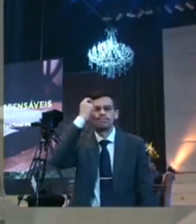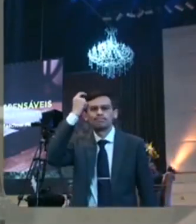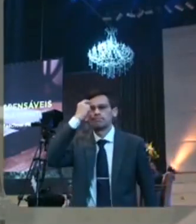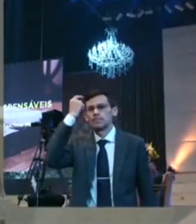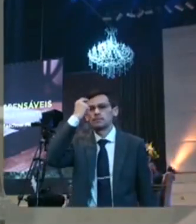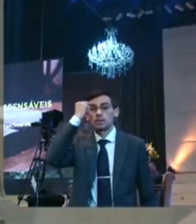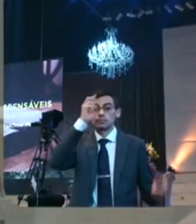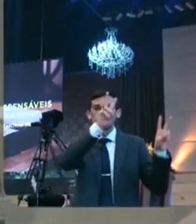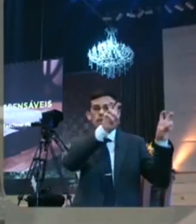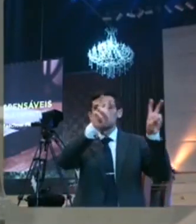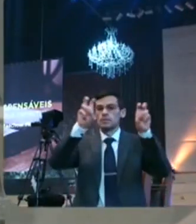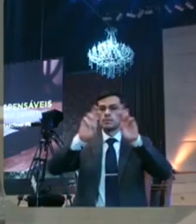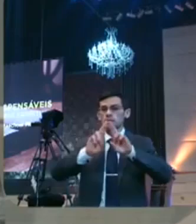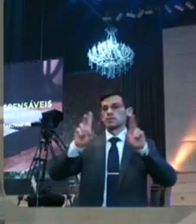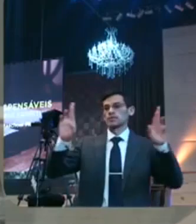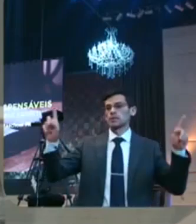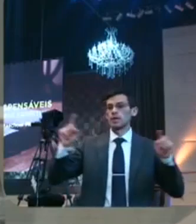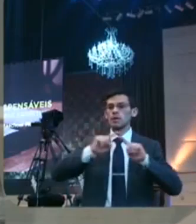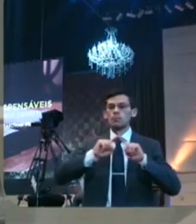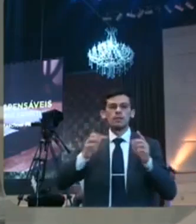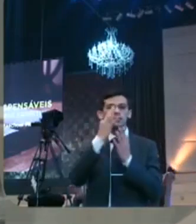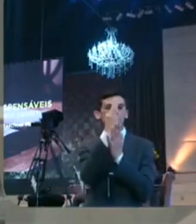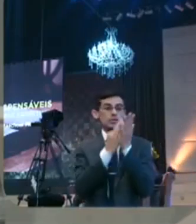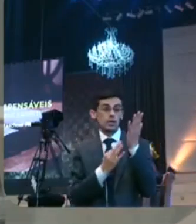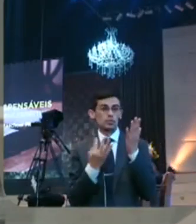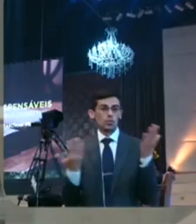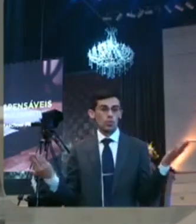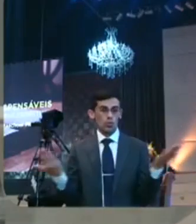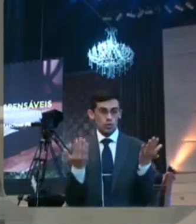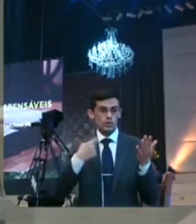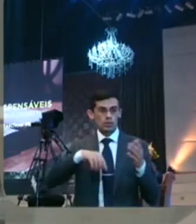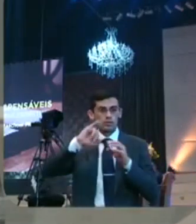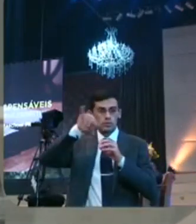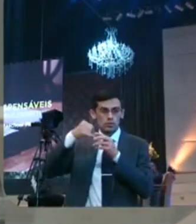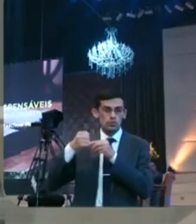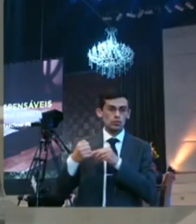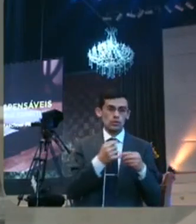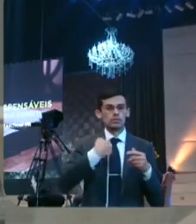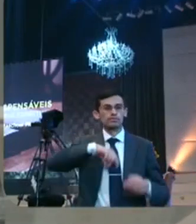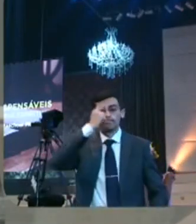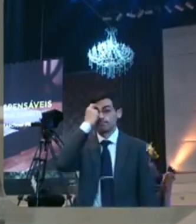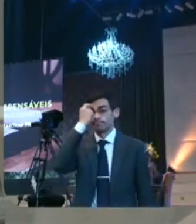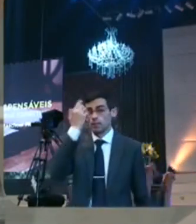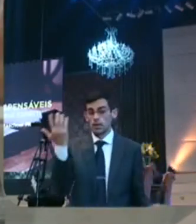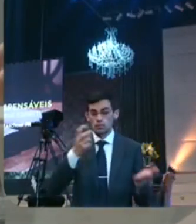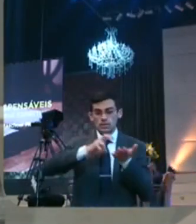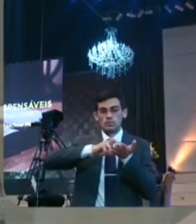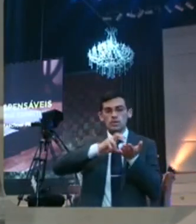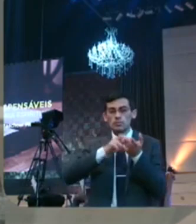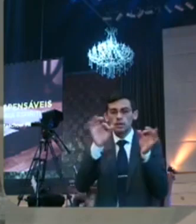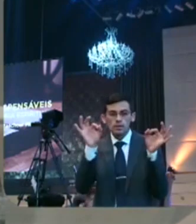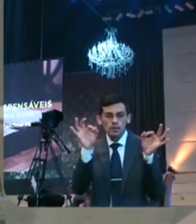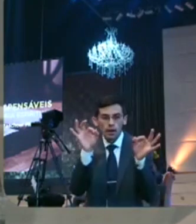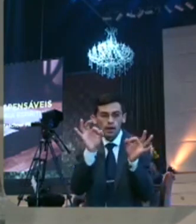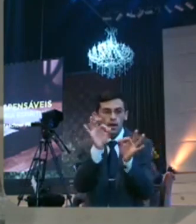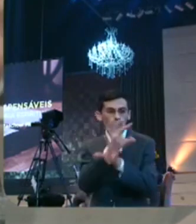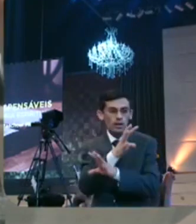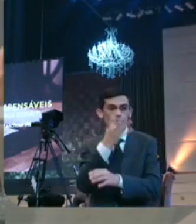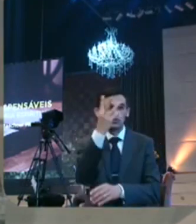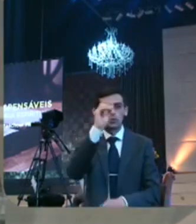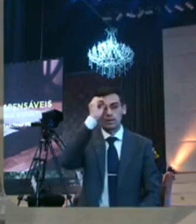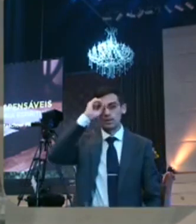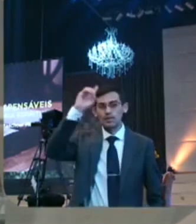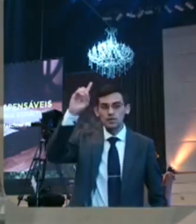reflexão. E é esse texto que escolhi para a gente meditar nessa manhã, para concluir esse período